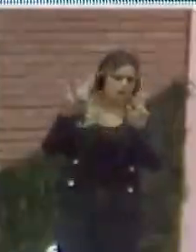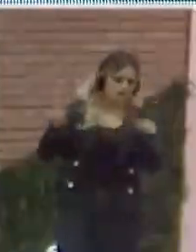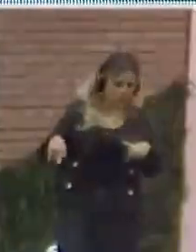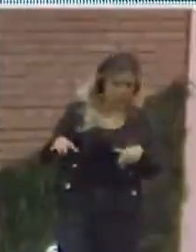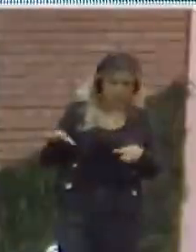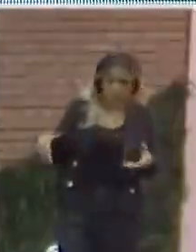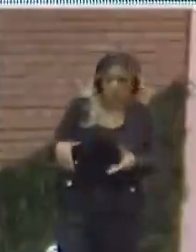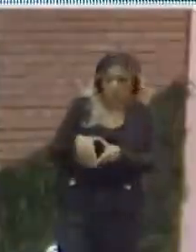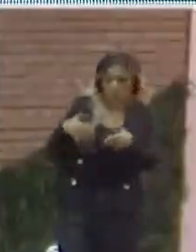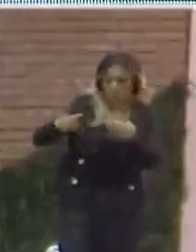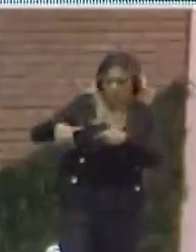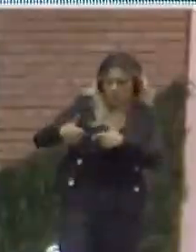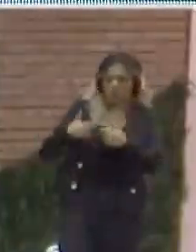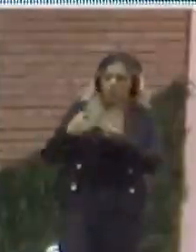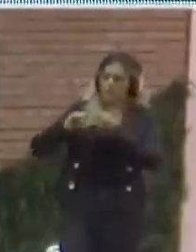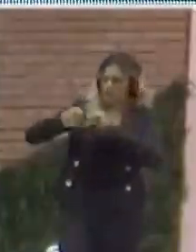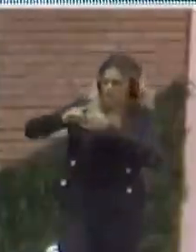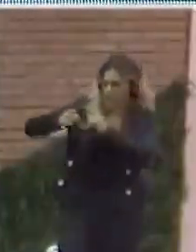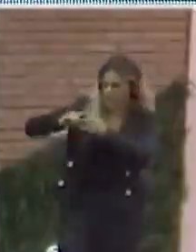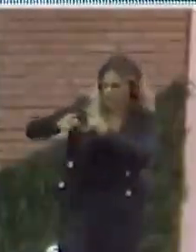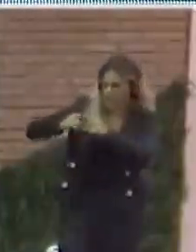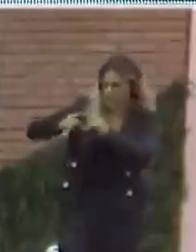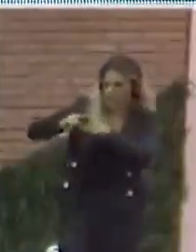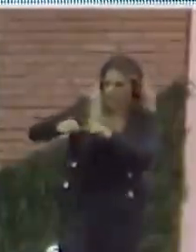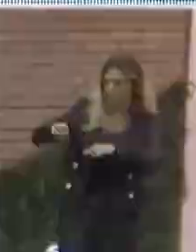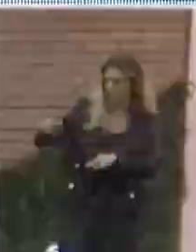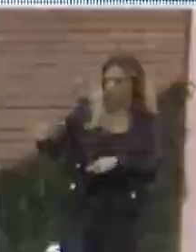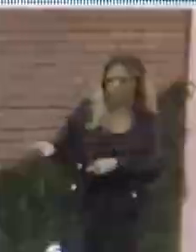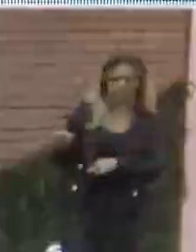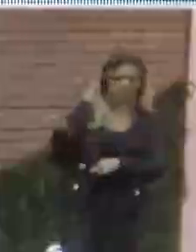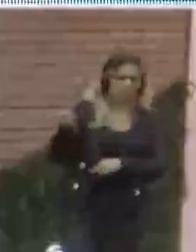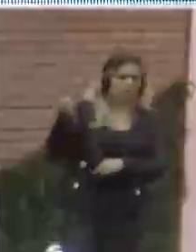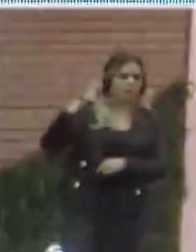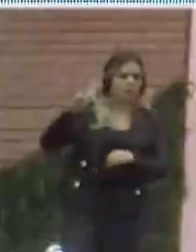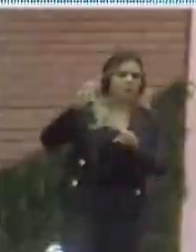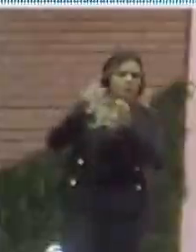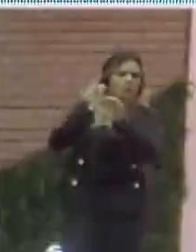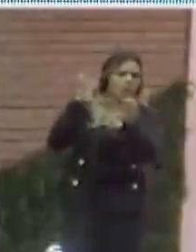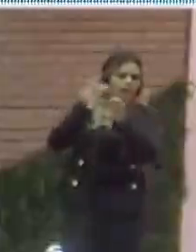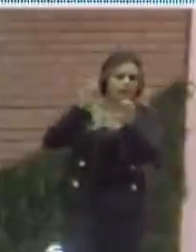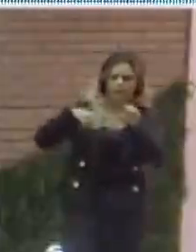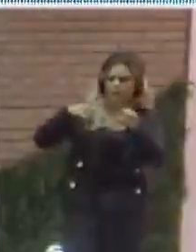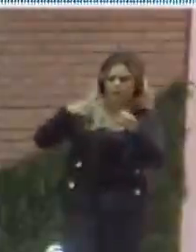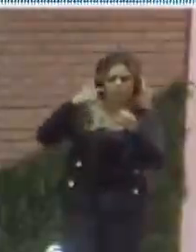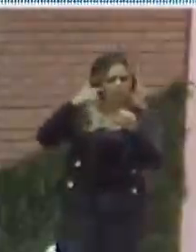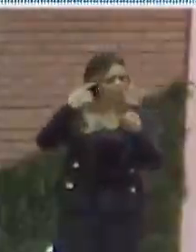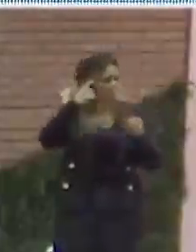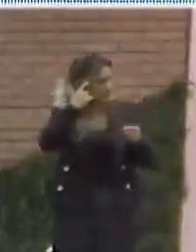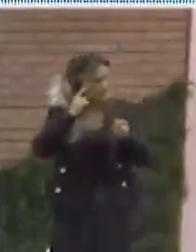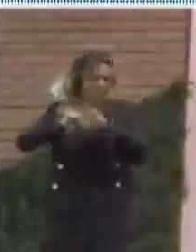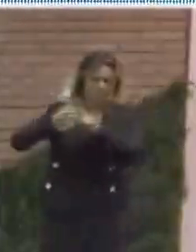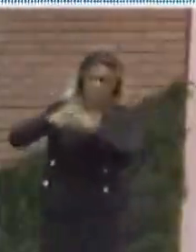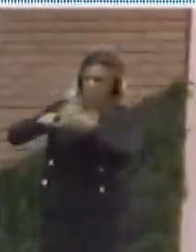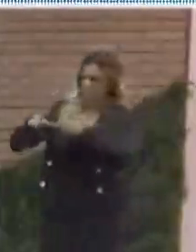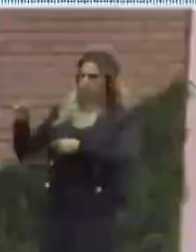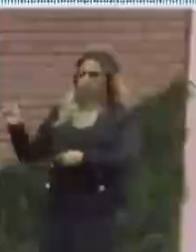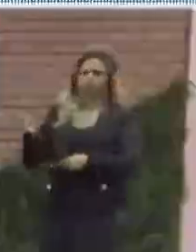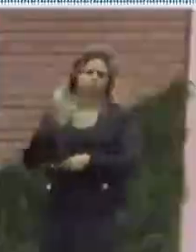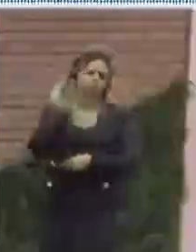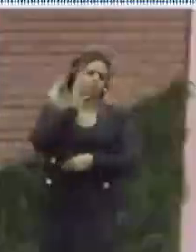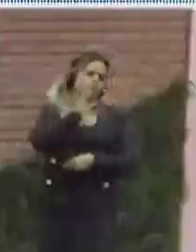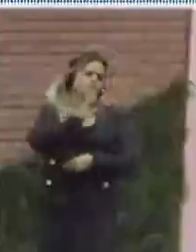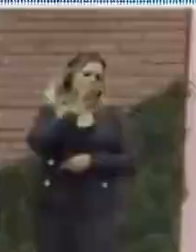Da equipe, do time, discutindo. Engenharia isso, né? Um monte de cabeça junto. Então, achei isso muito